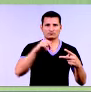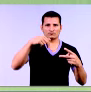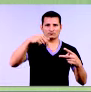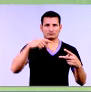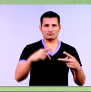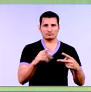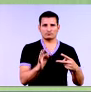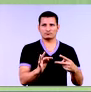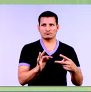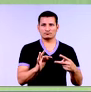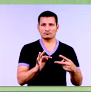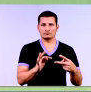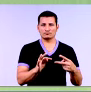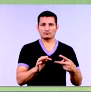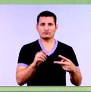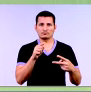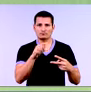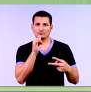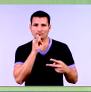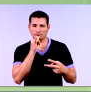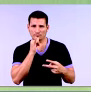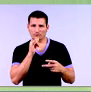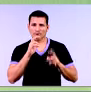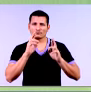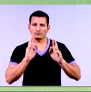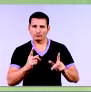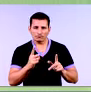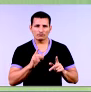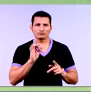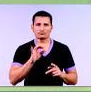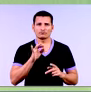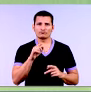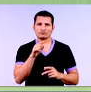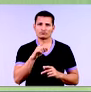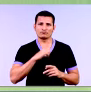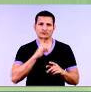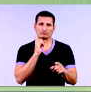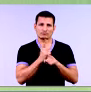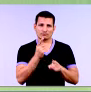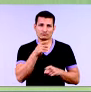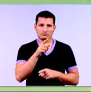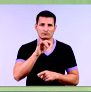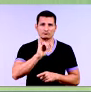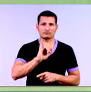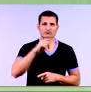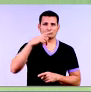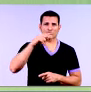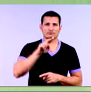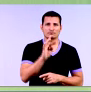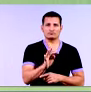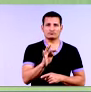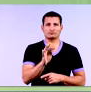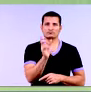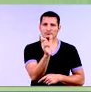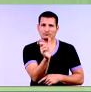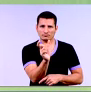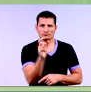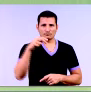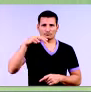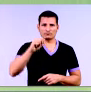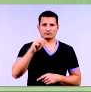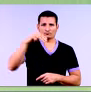eu disse, a única diferença deste exemplo para os outros é que nós estamos identificando esse input pelo atributo